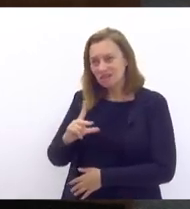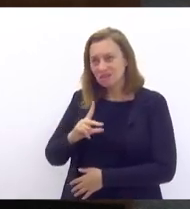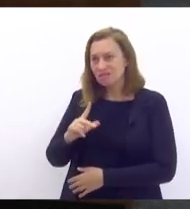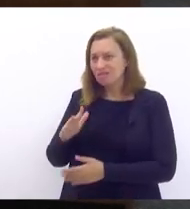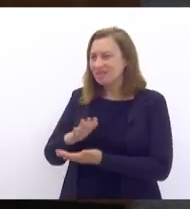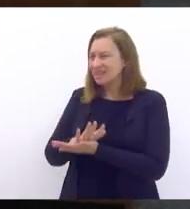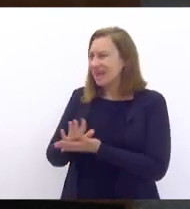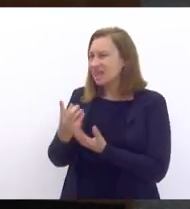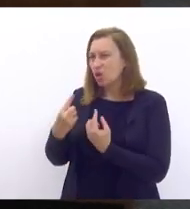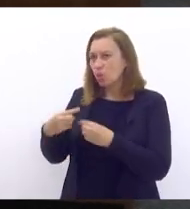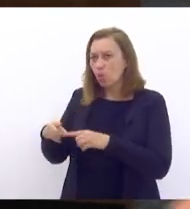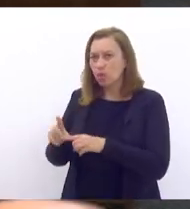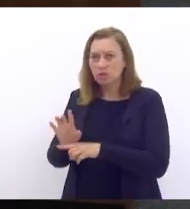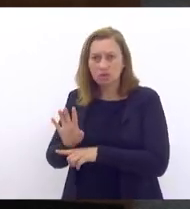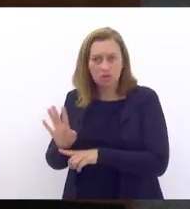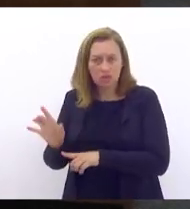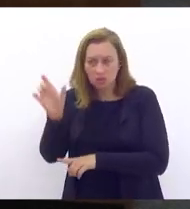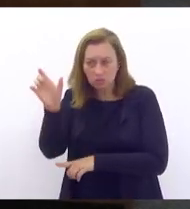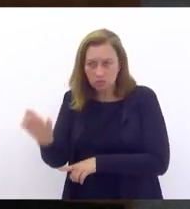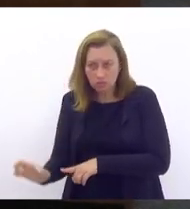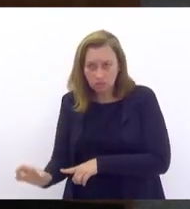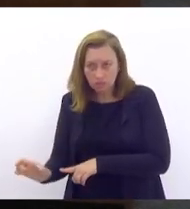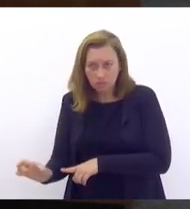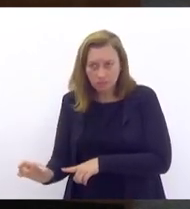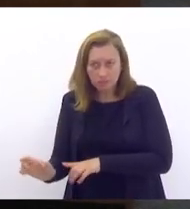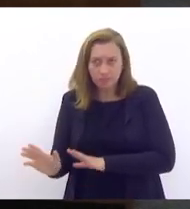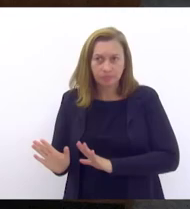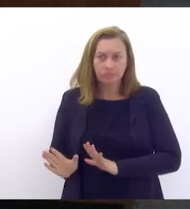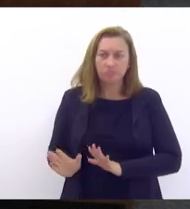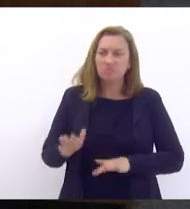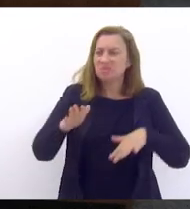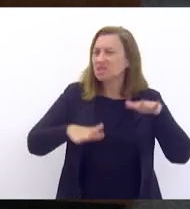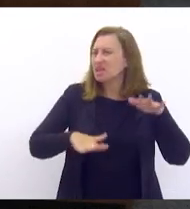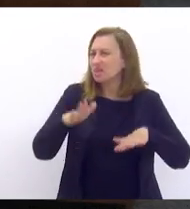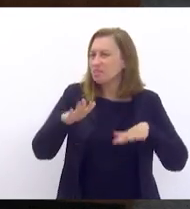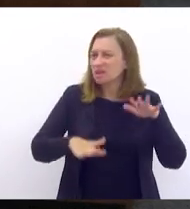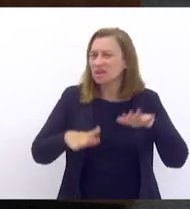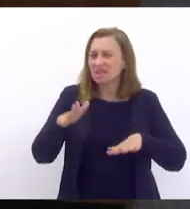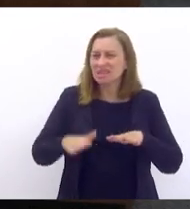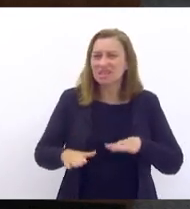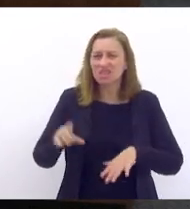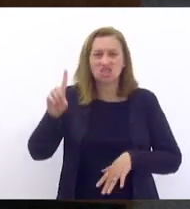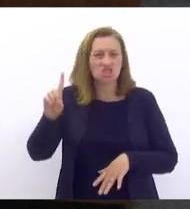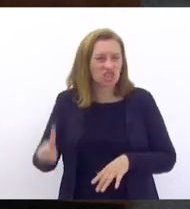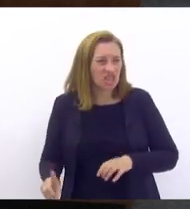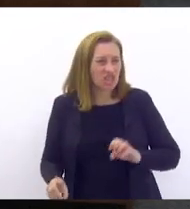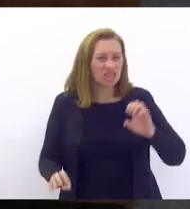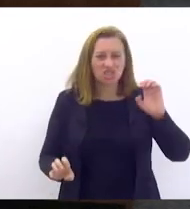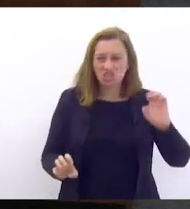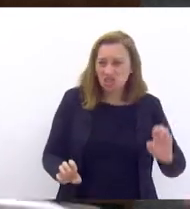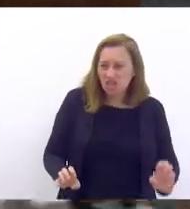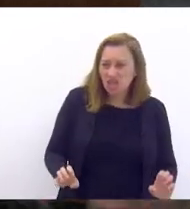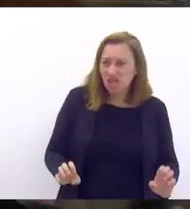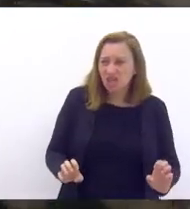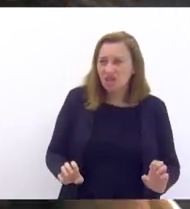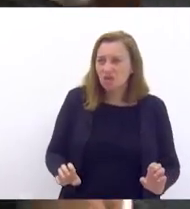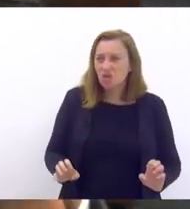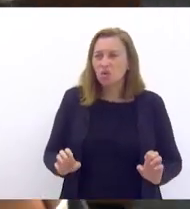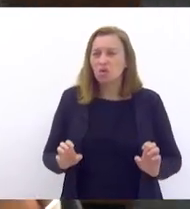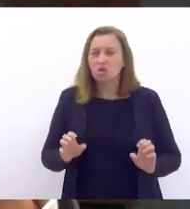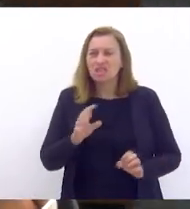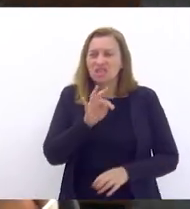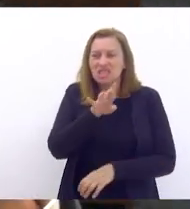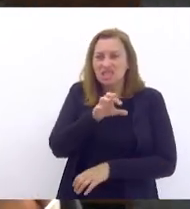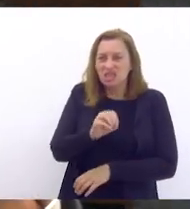nada contra o deputado, independente dele ser de direita, de esquerda ou de centro,